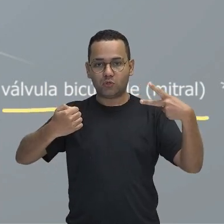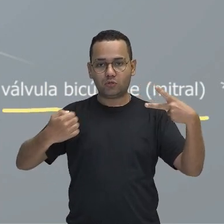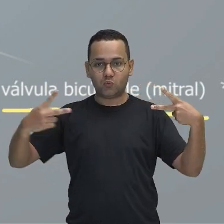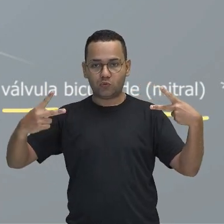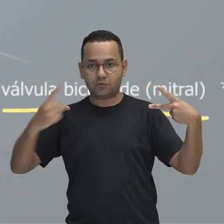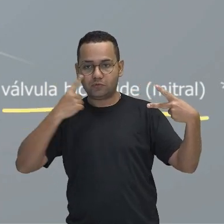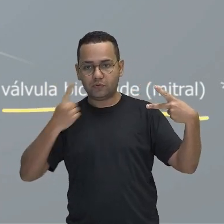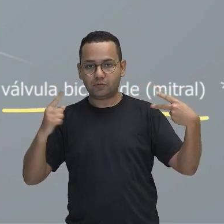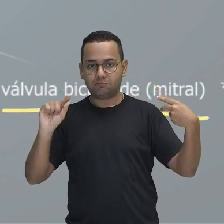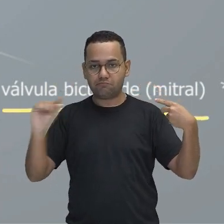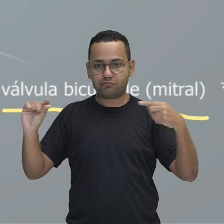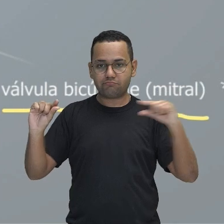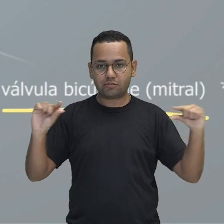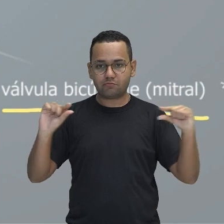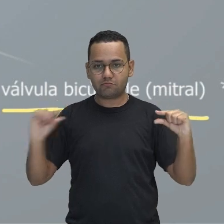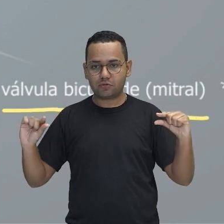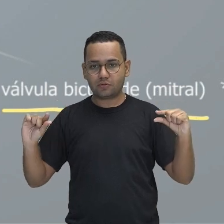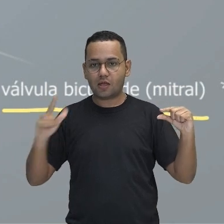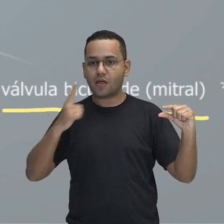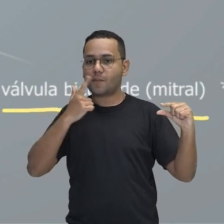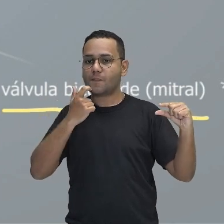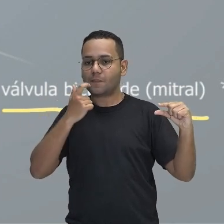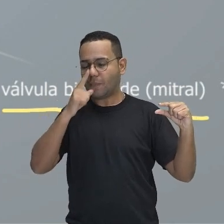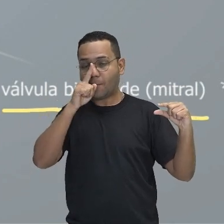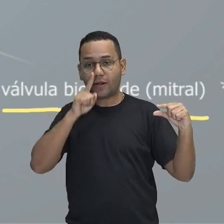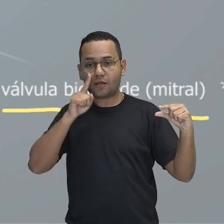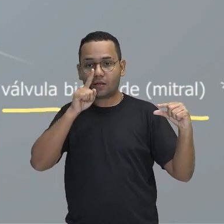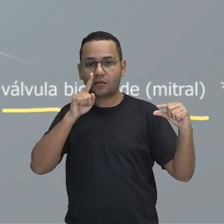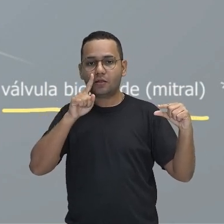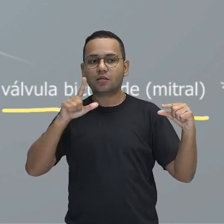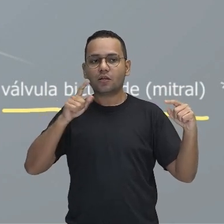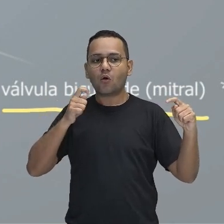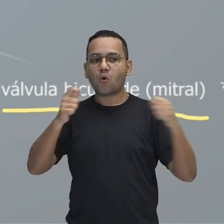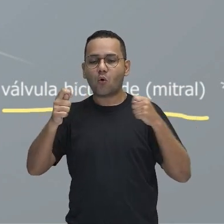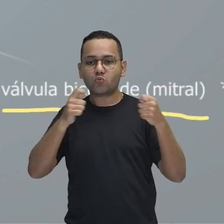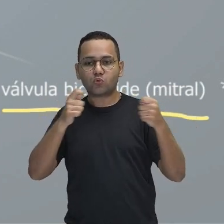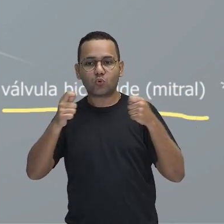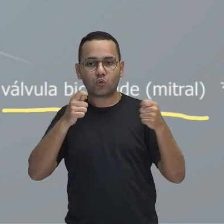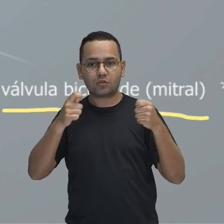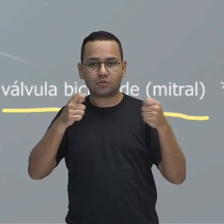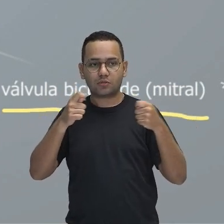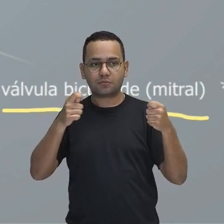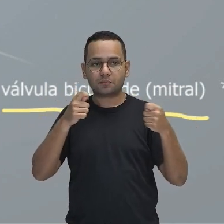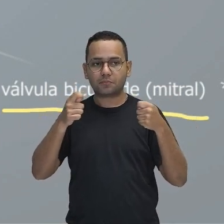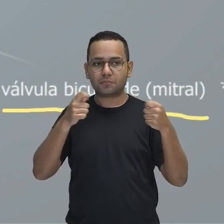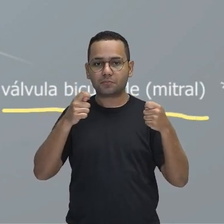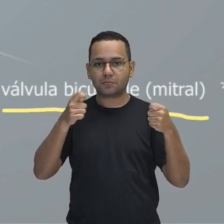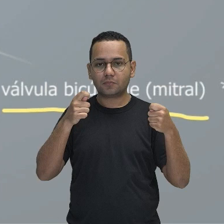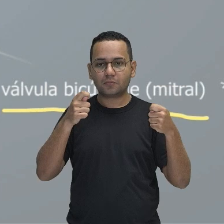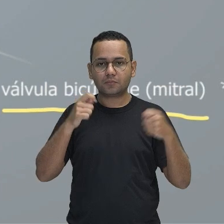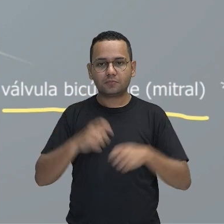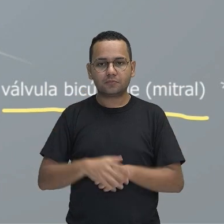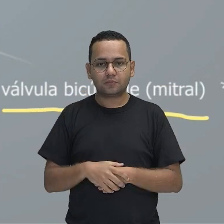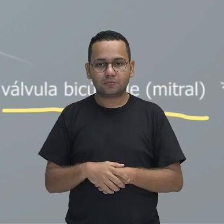que fazem o quê? O controle da passagem, da entrada do átrio